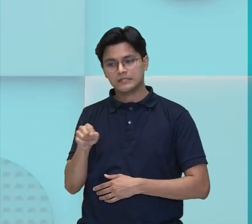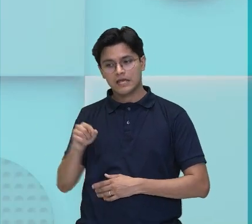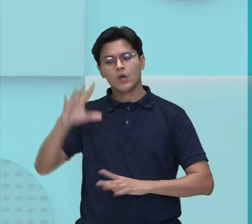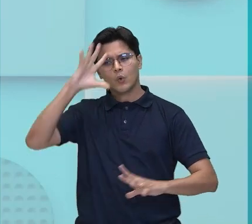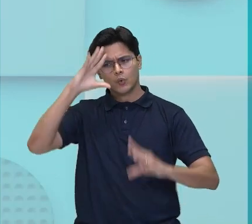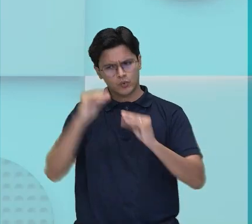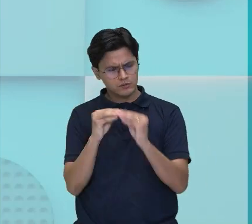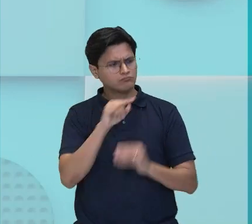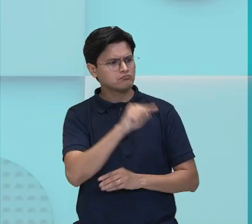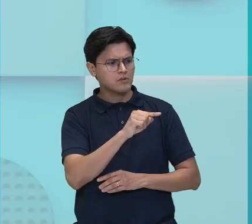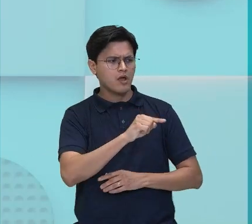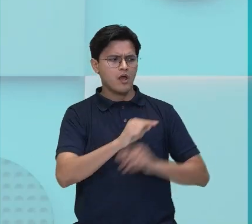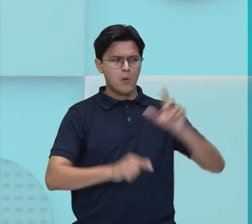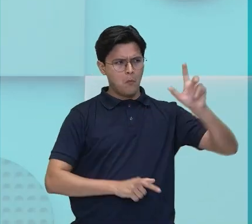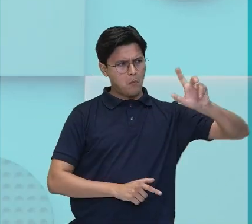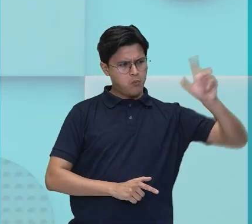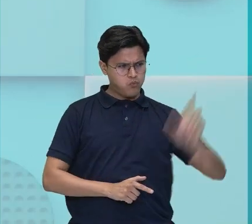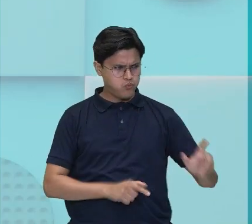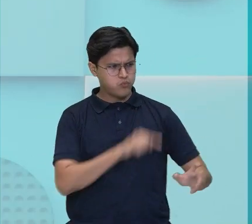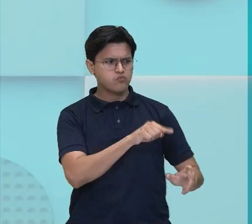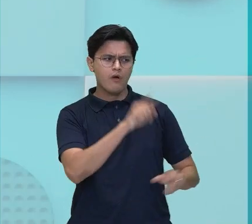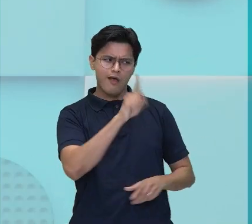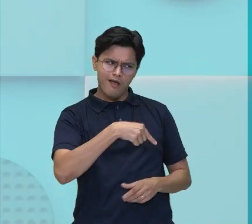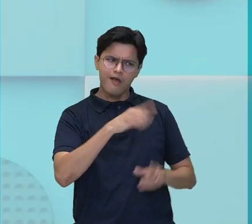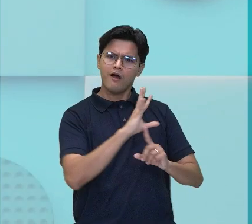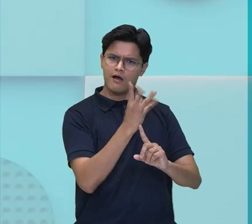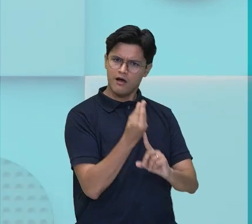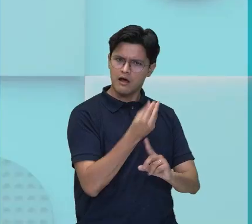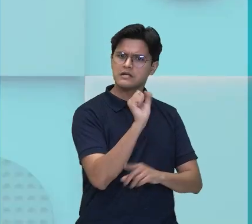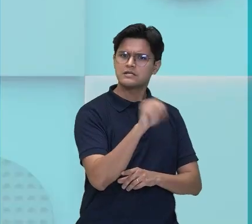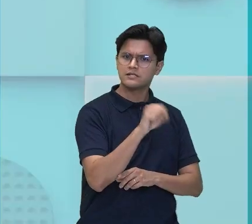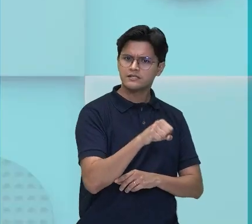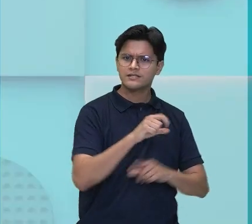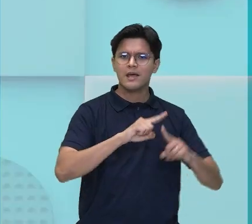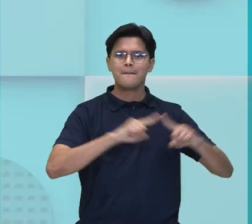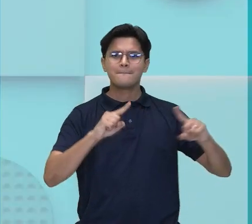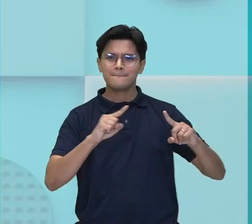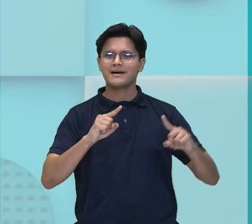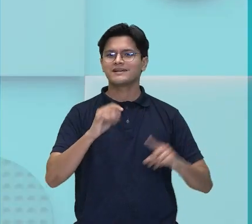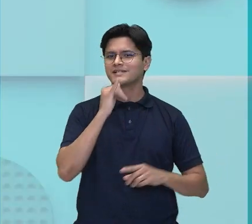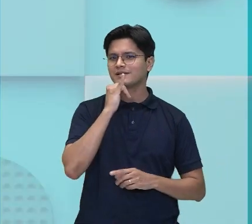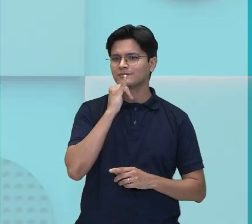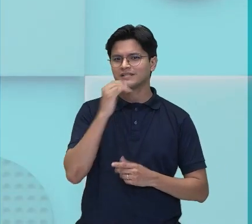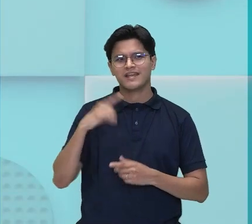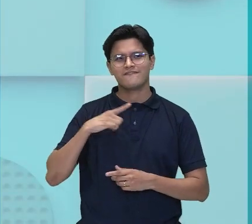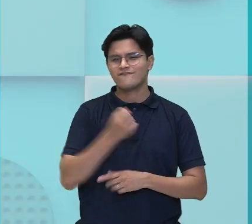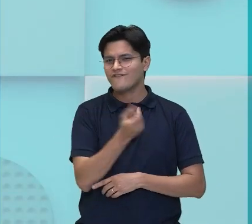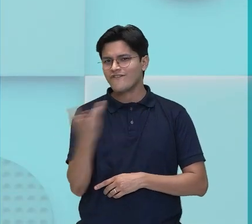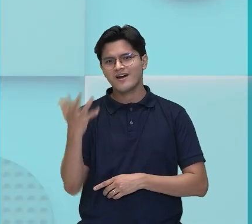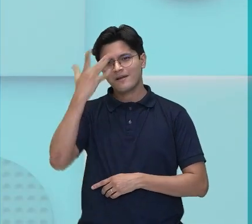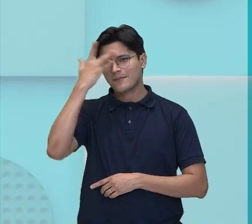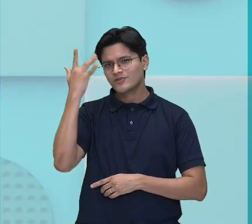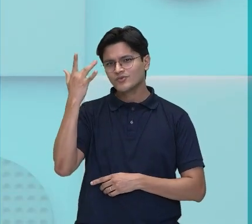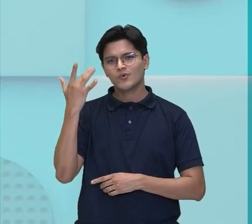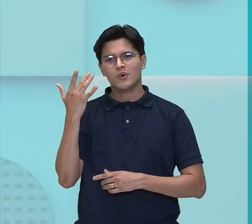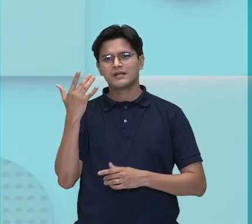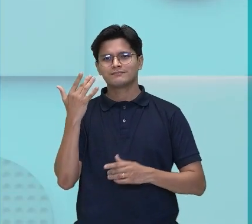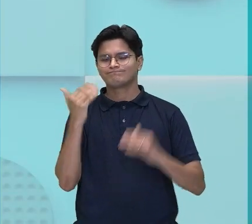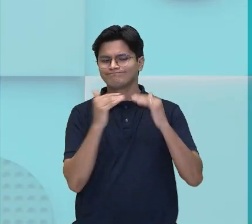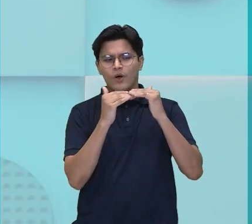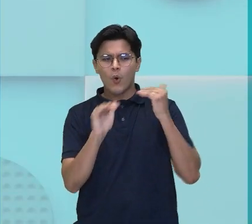ela acaba sendo proibida por fazer parte do cotidiano da comunicação de pessoas